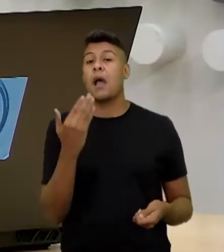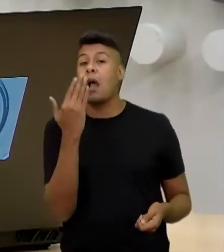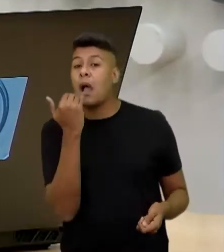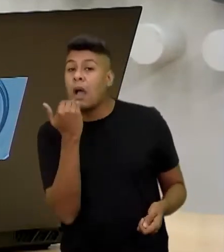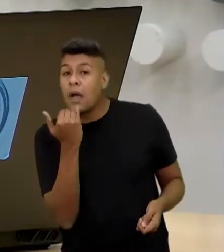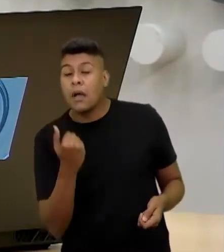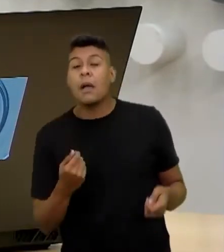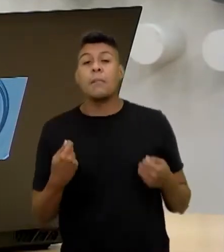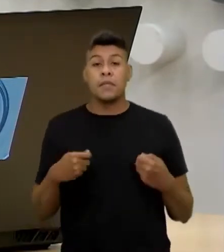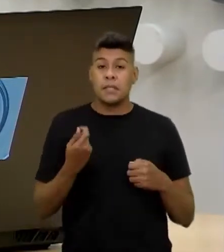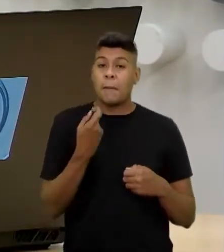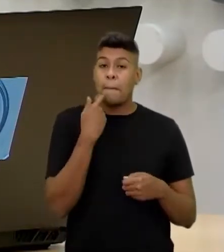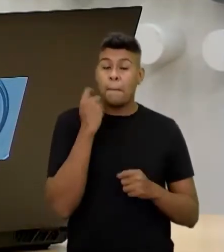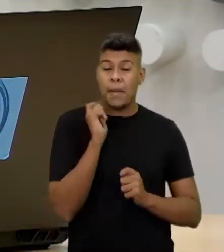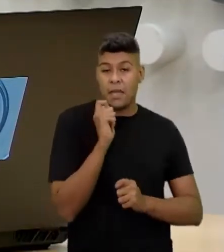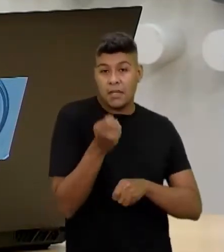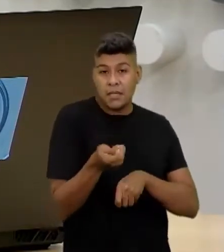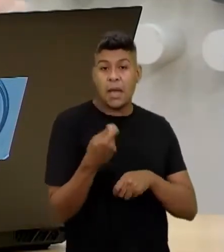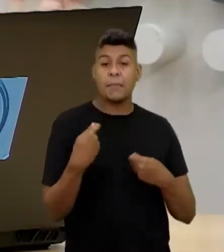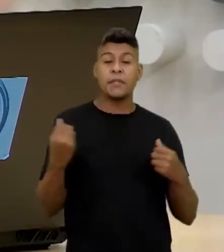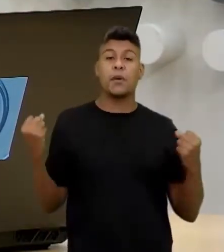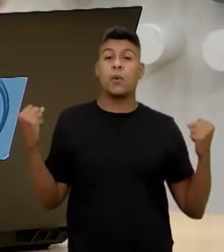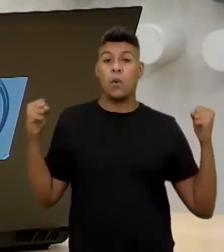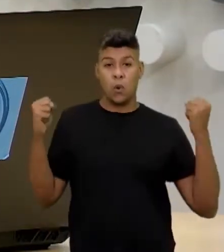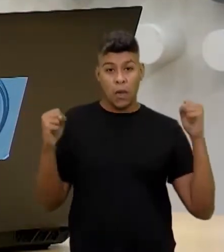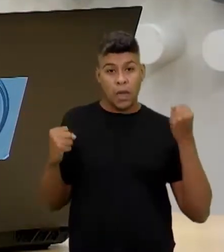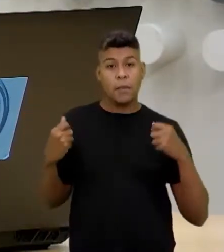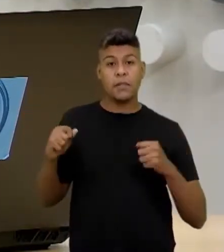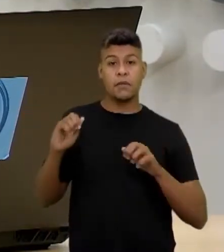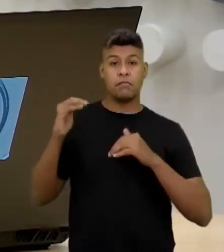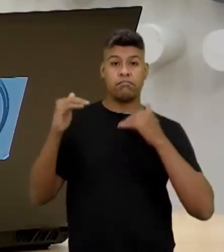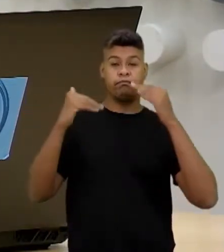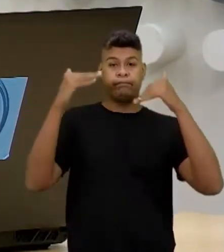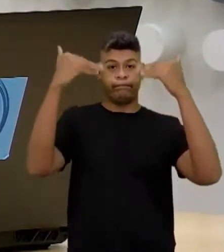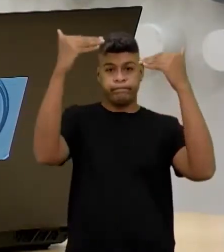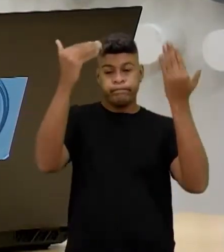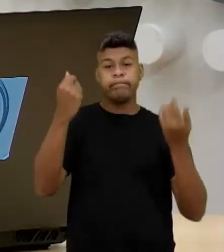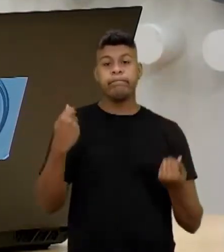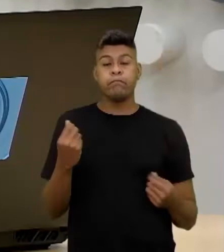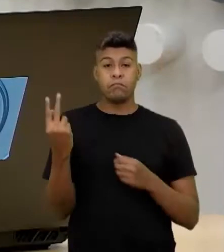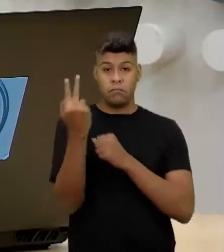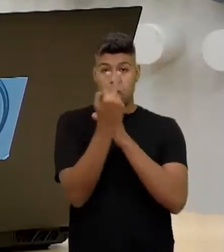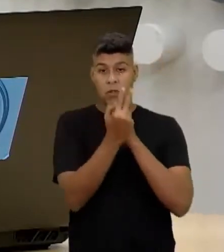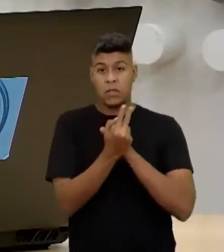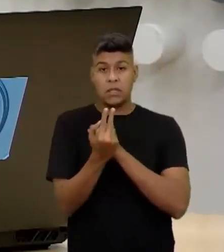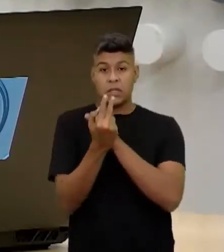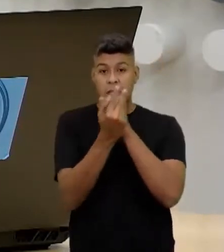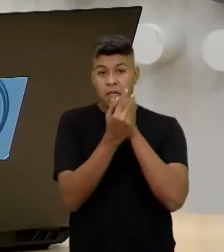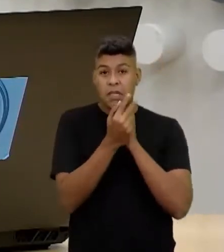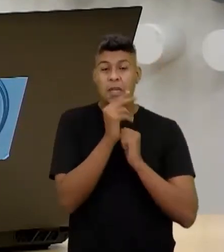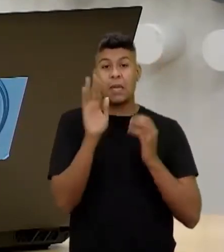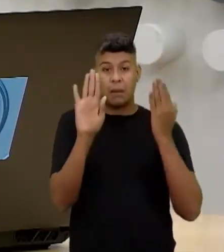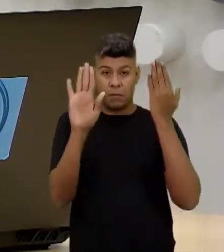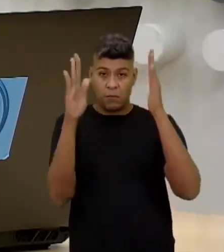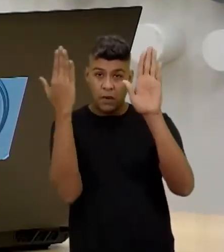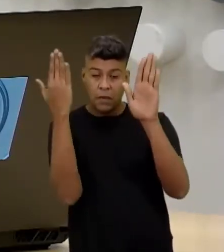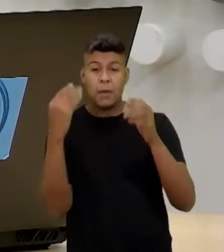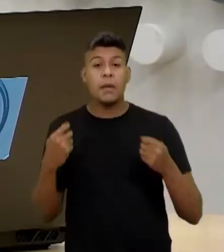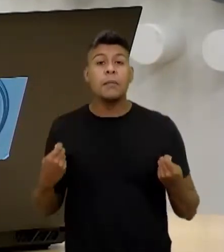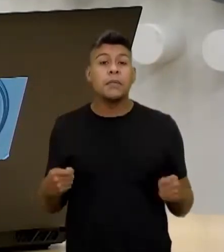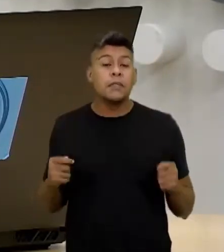se alimentar precisava pescar precisava correr eu precisava escalar precisava se proteger das intempéries do clima